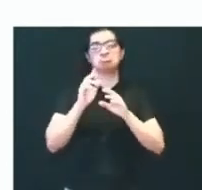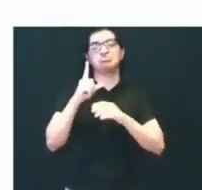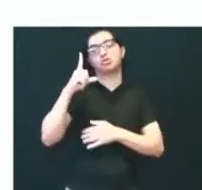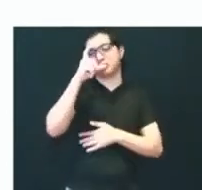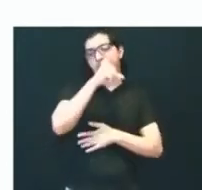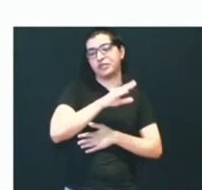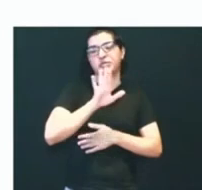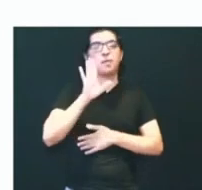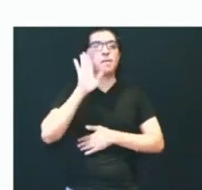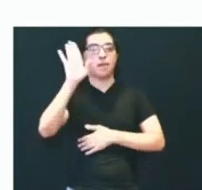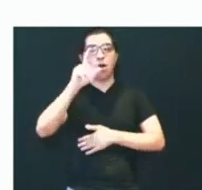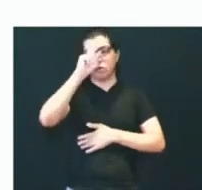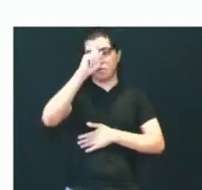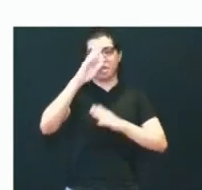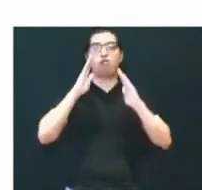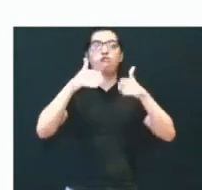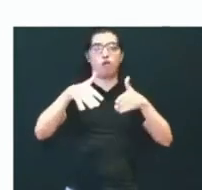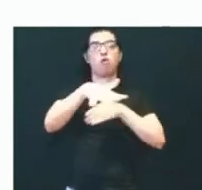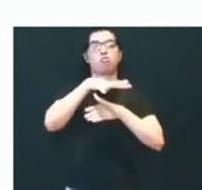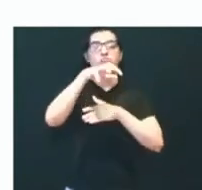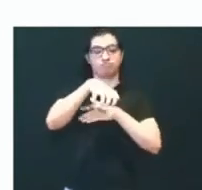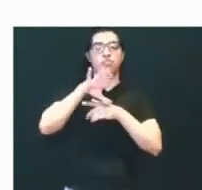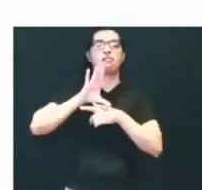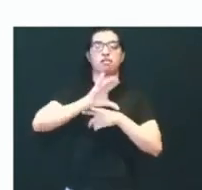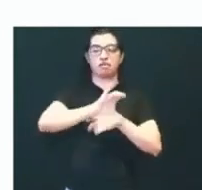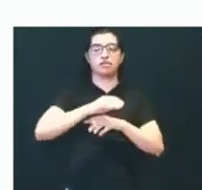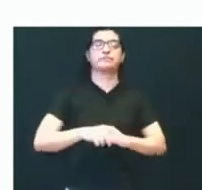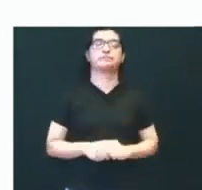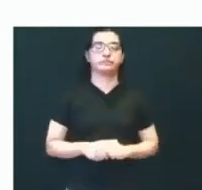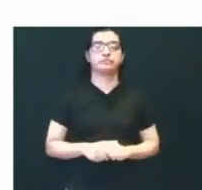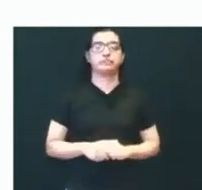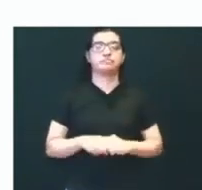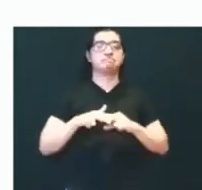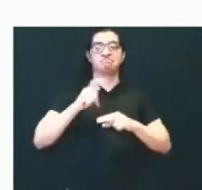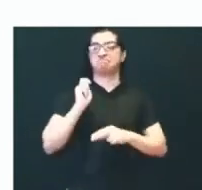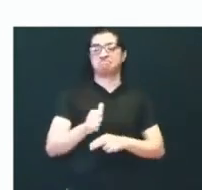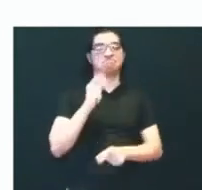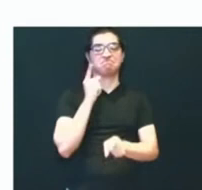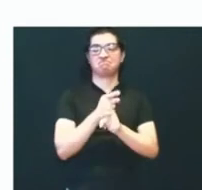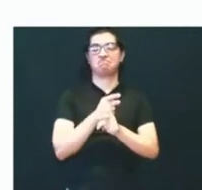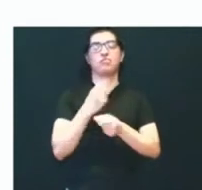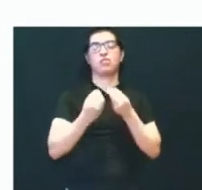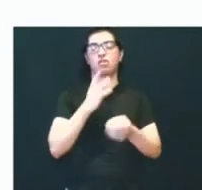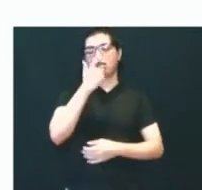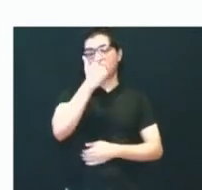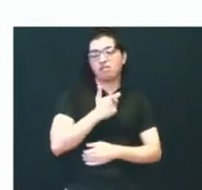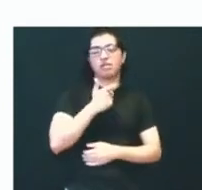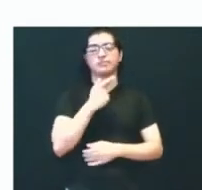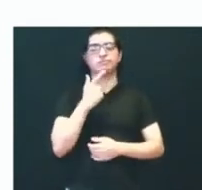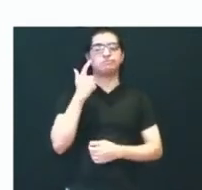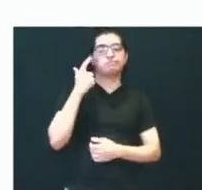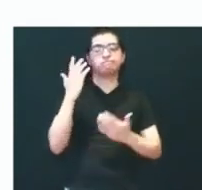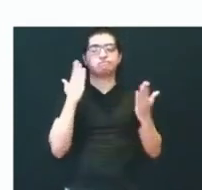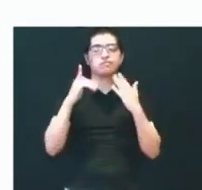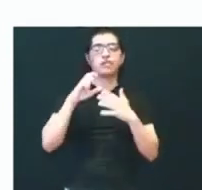maioria dos hospitais de Fortaleza tem serviços de hematologia, então, prontamente, um paciente com suspeita de